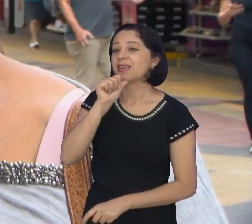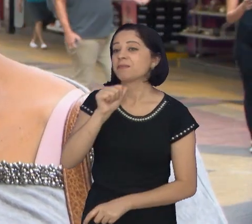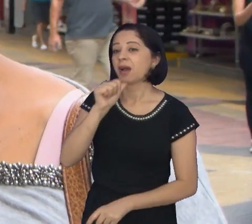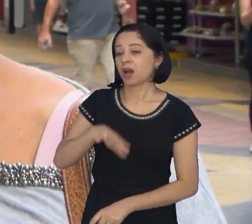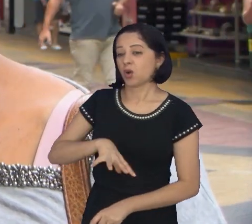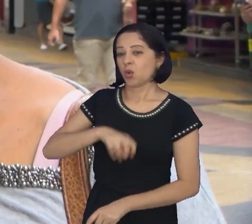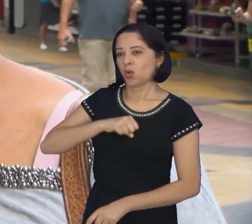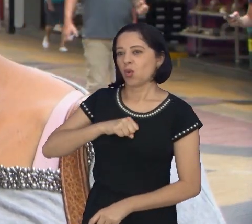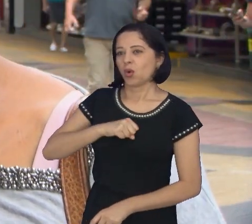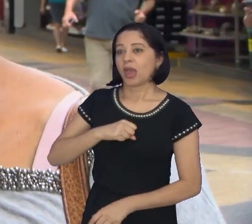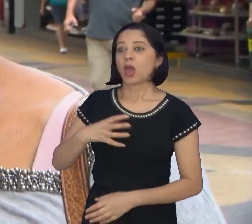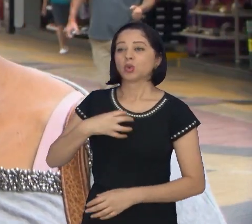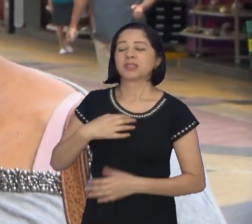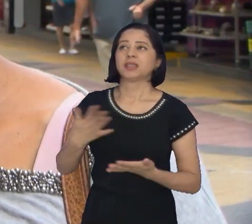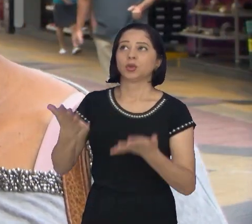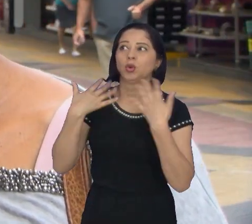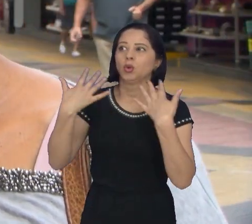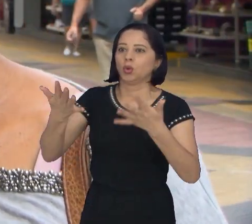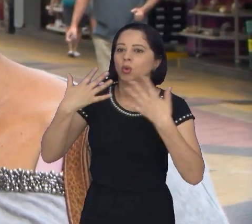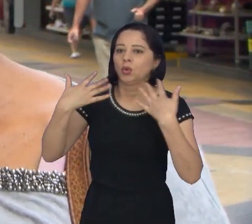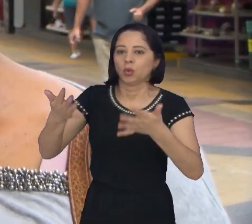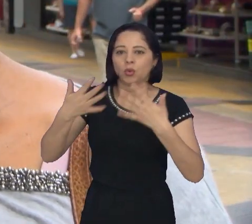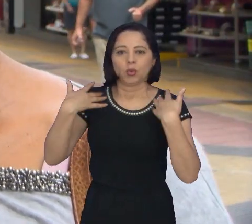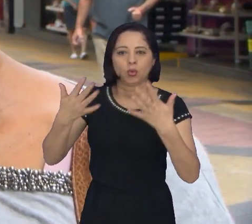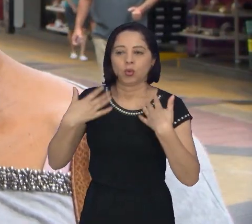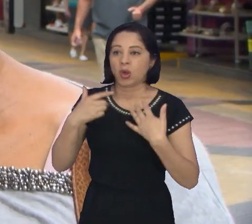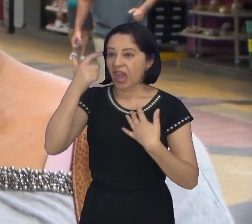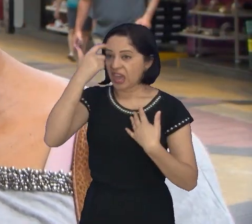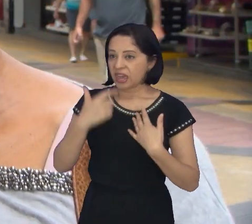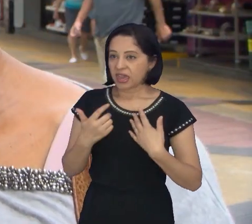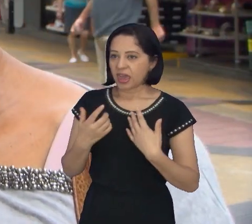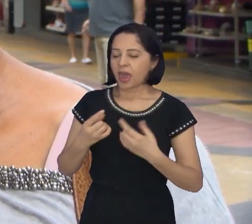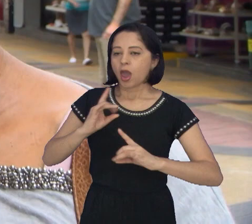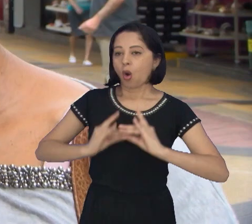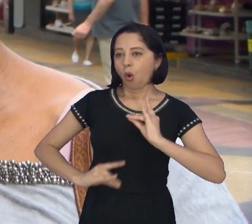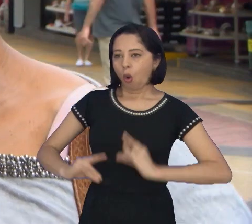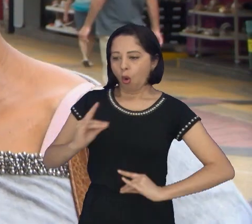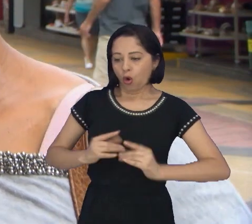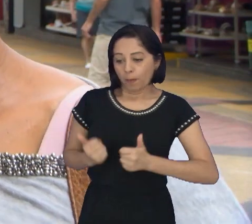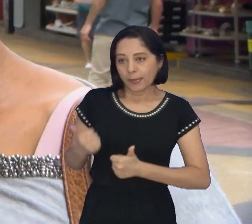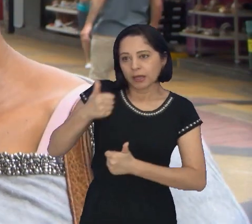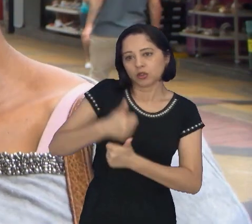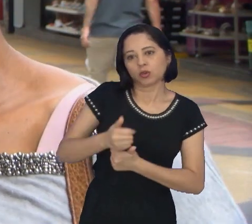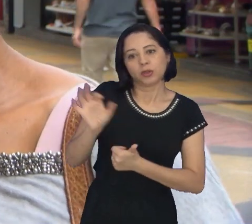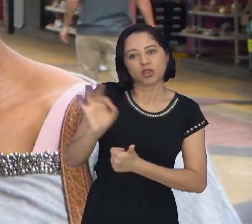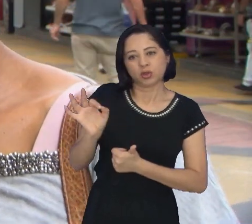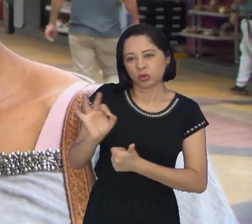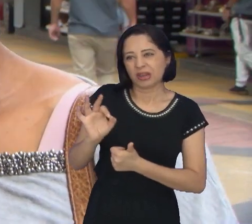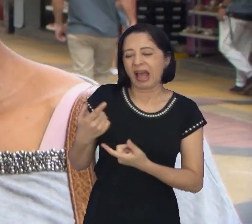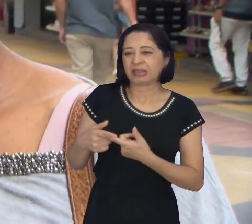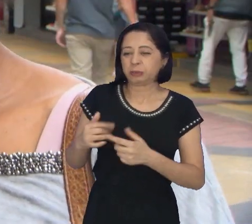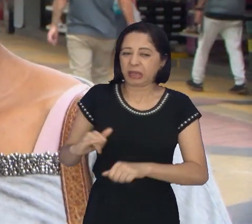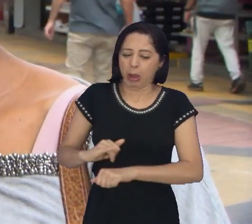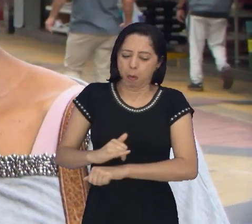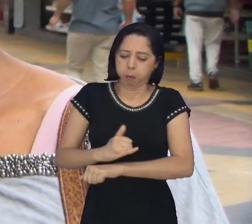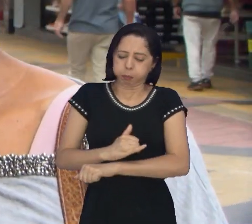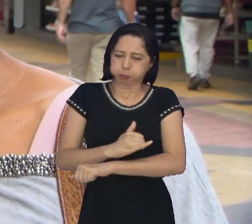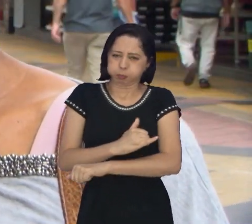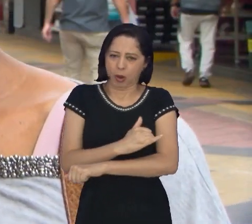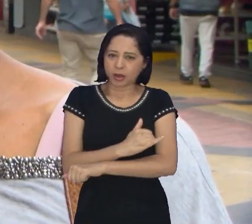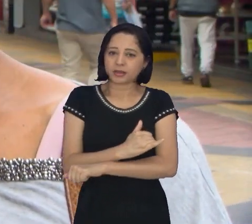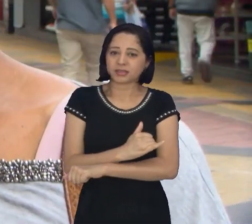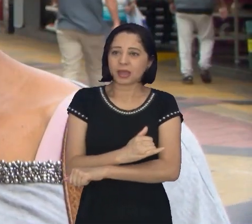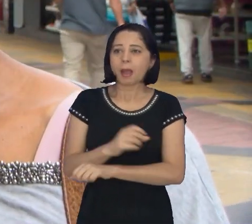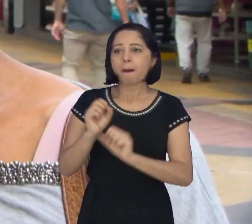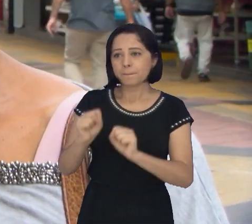calor, os calorão assim, sabe? Eu não faço reposição de hormônio, porque eu acho que dá umas inchadas, umas engordadas, se tem alguma coisa